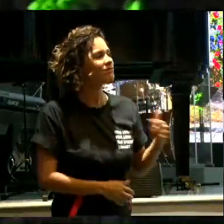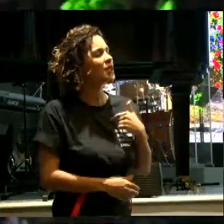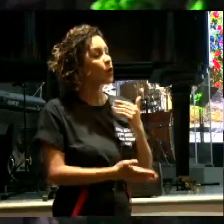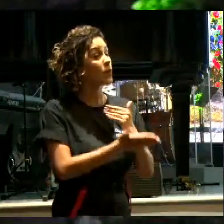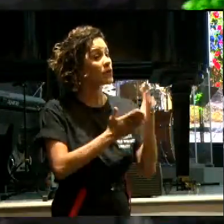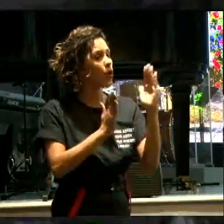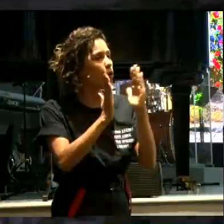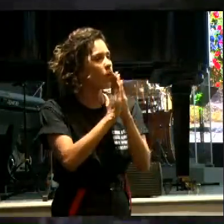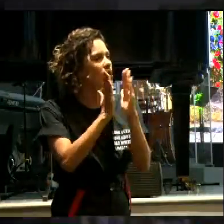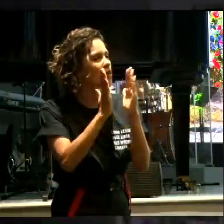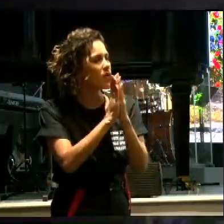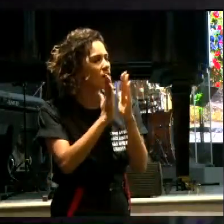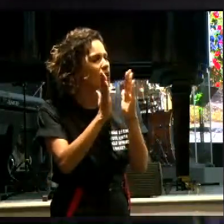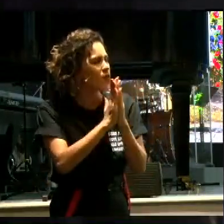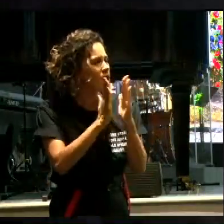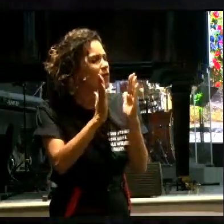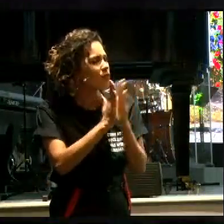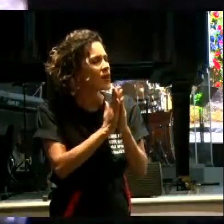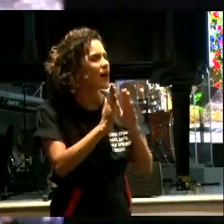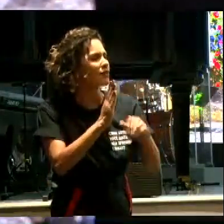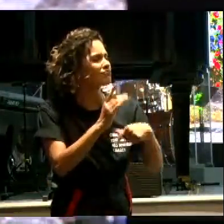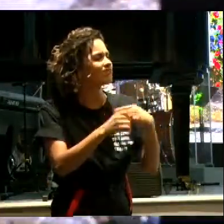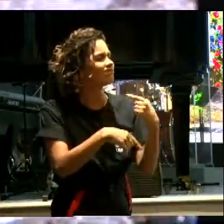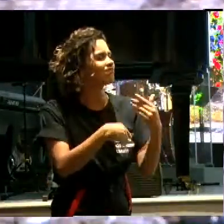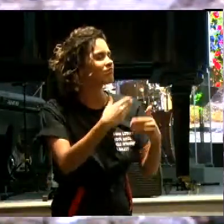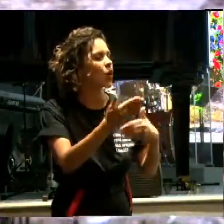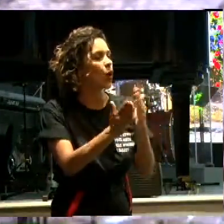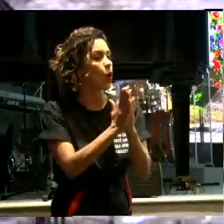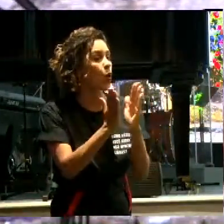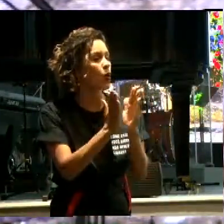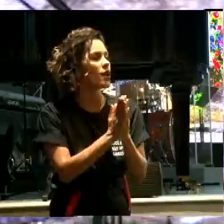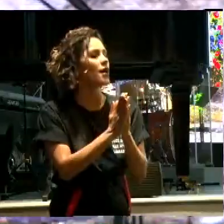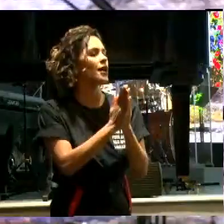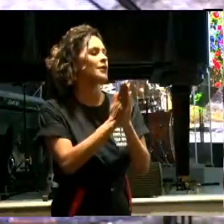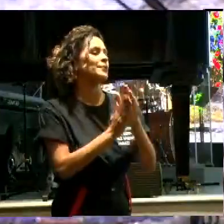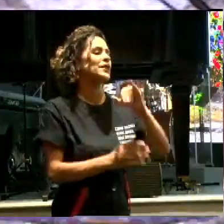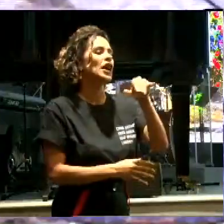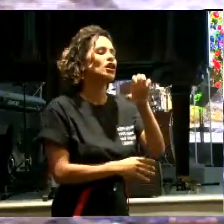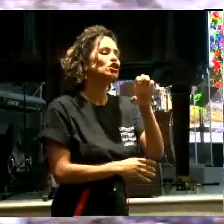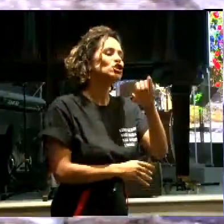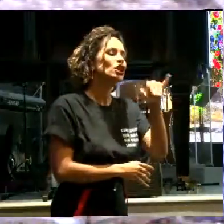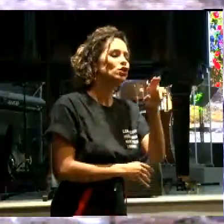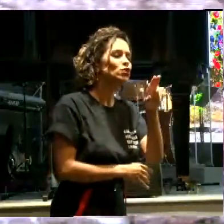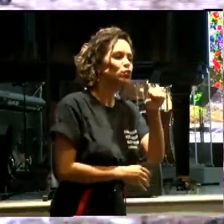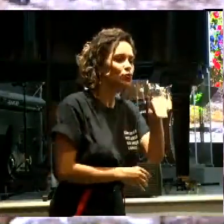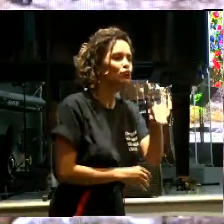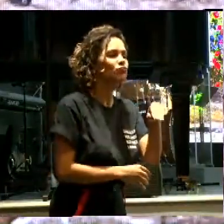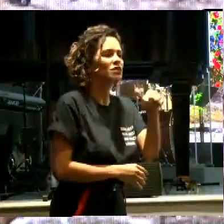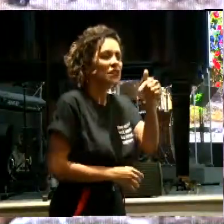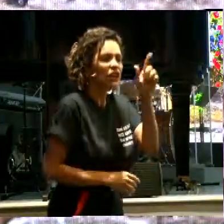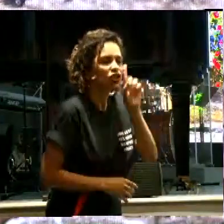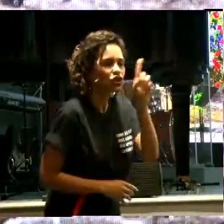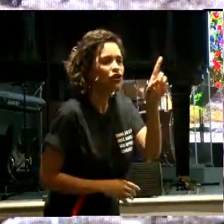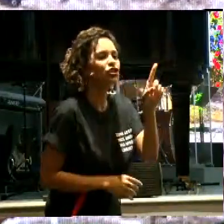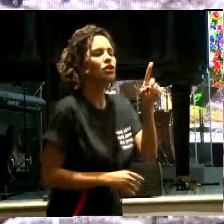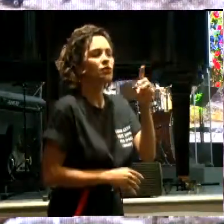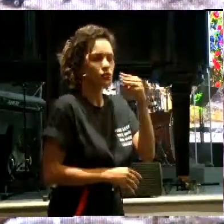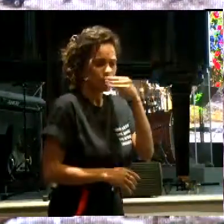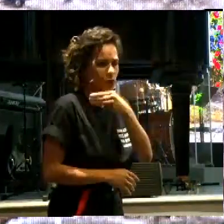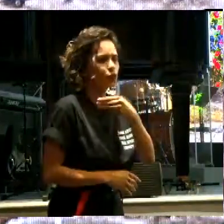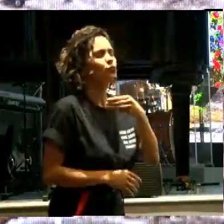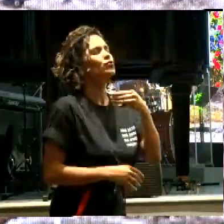orei durante 7 dias, jejuando e orando, porque eu falei assim: Senhor, eu quero